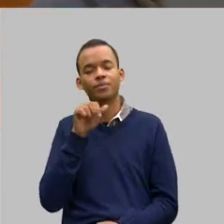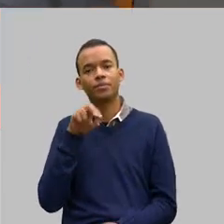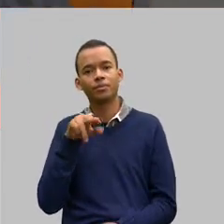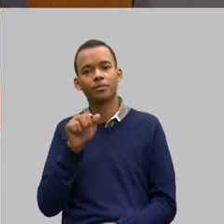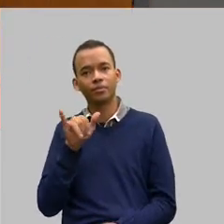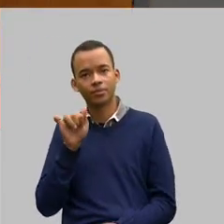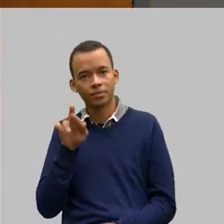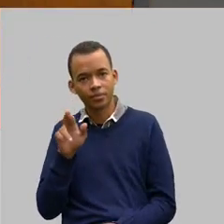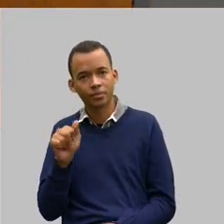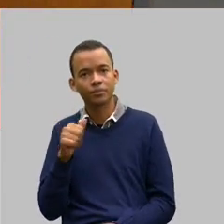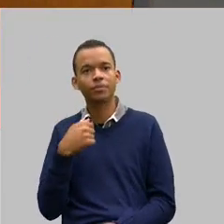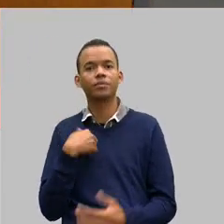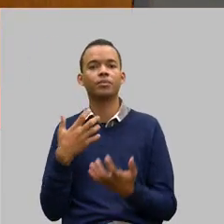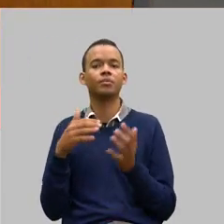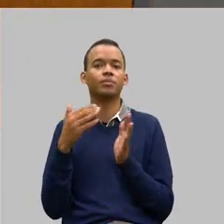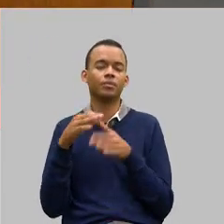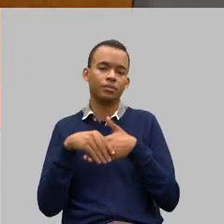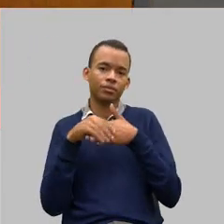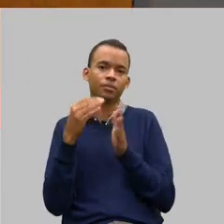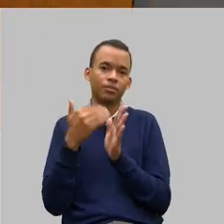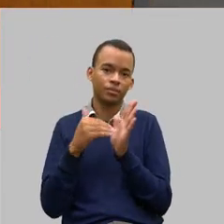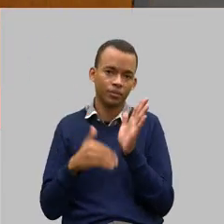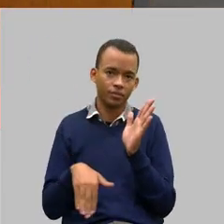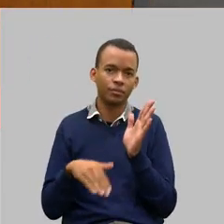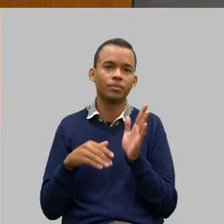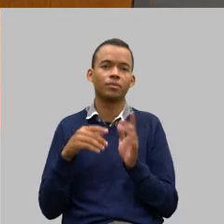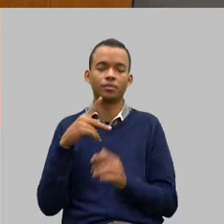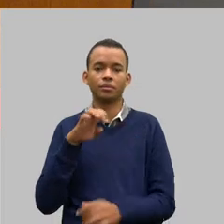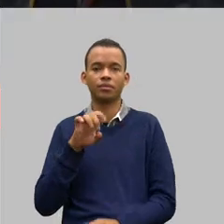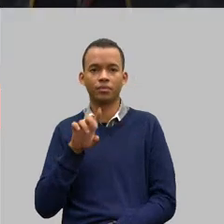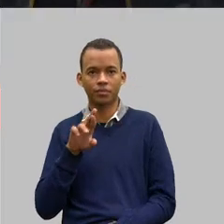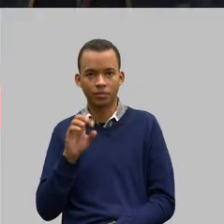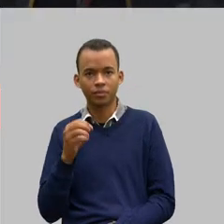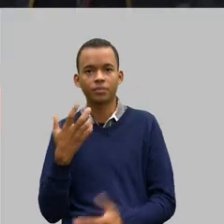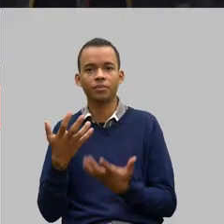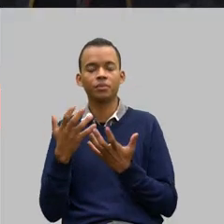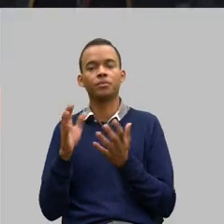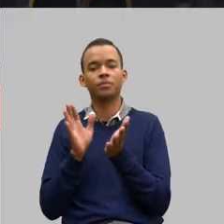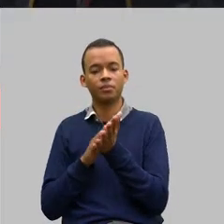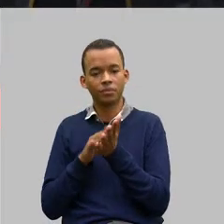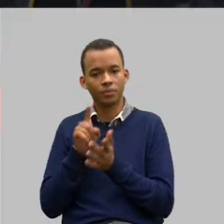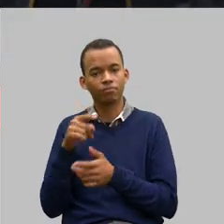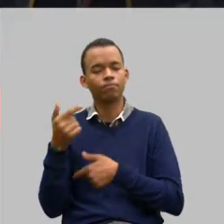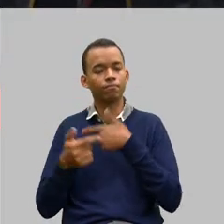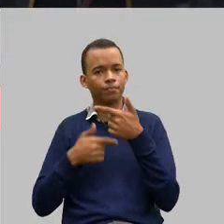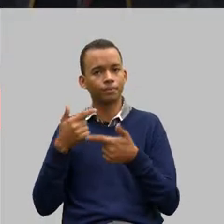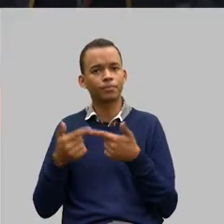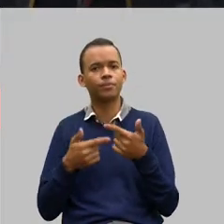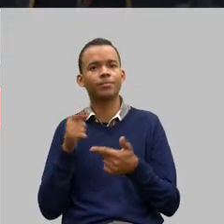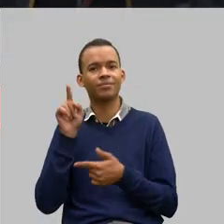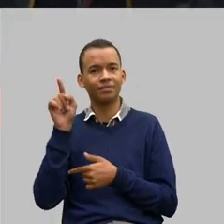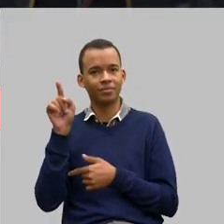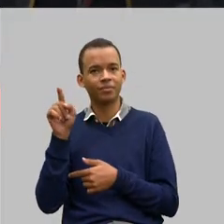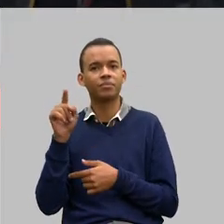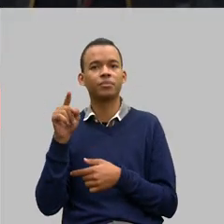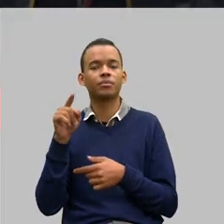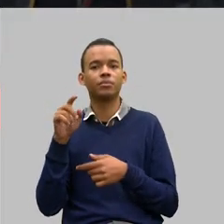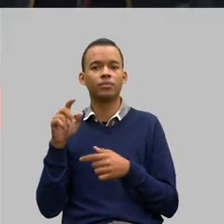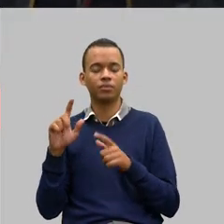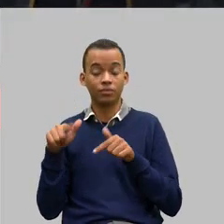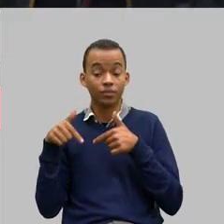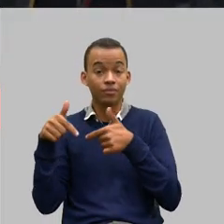seco e debate pronto secretário já quero te parabenizar por toda sua condução lá de frente a